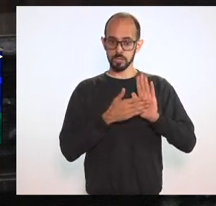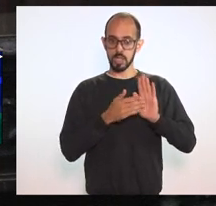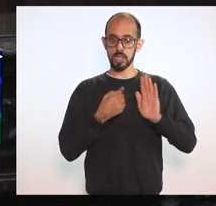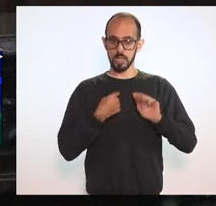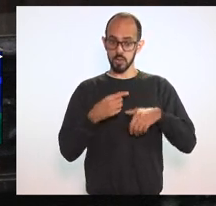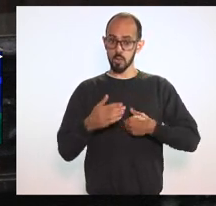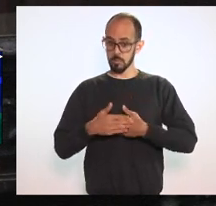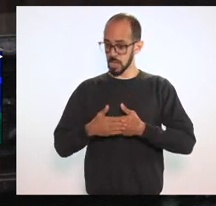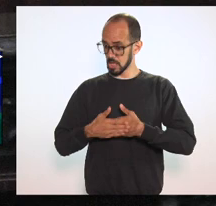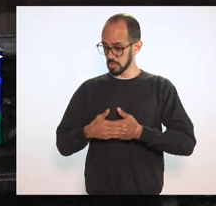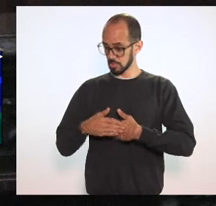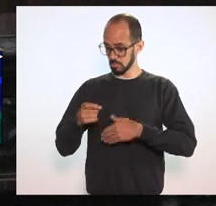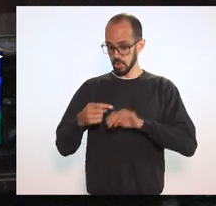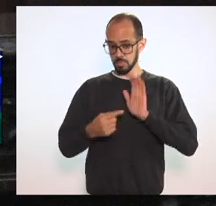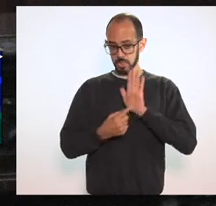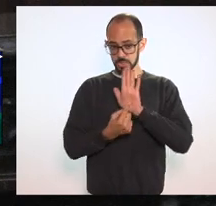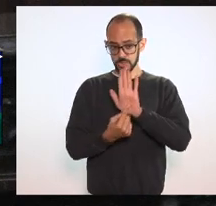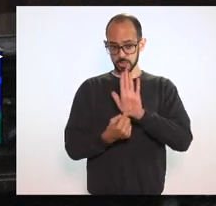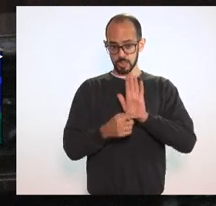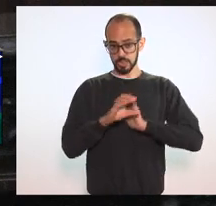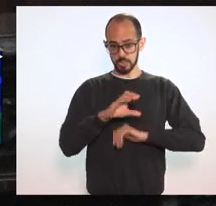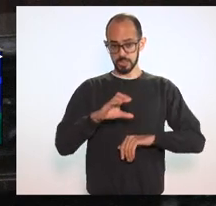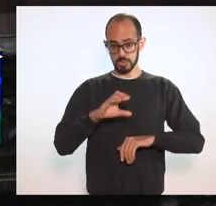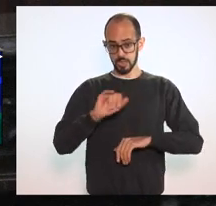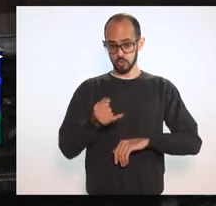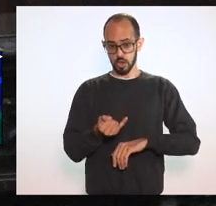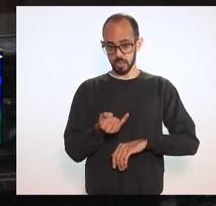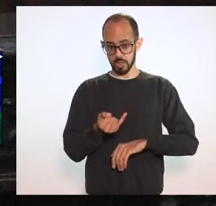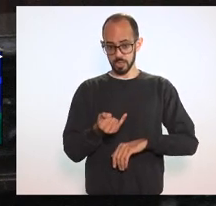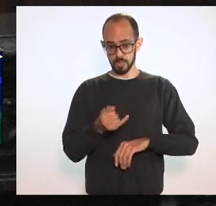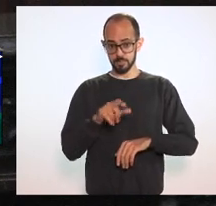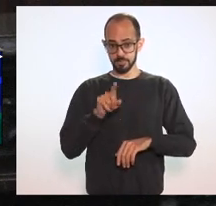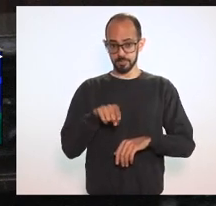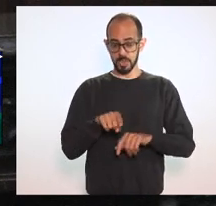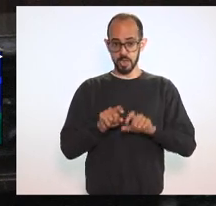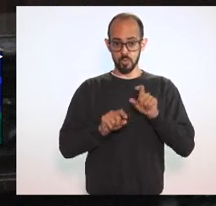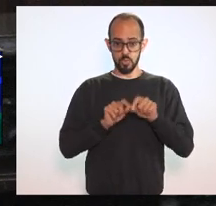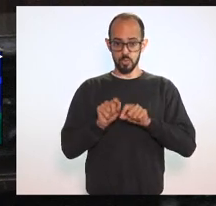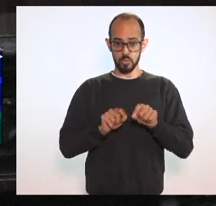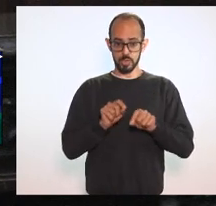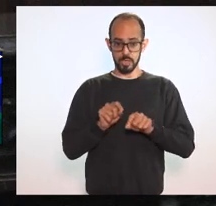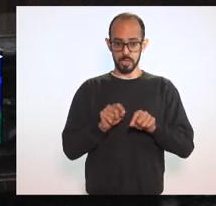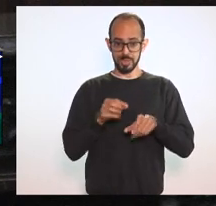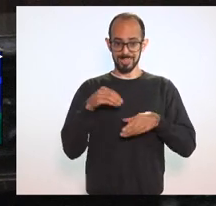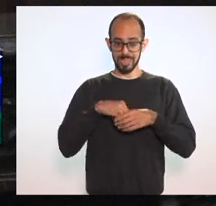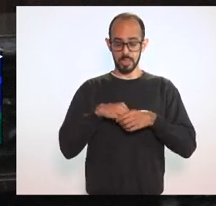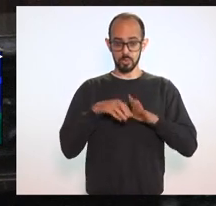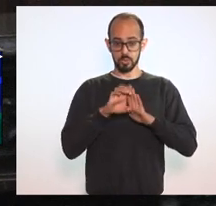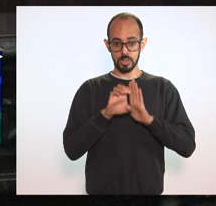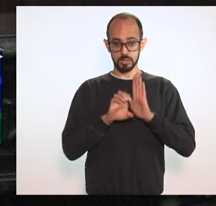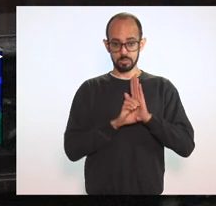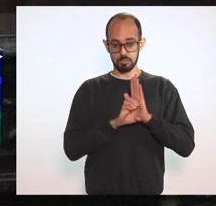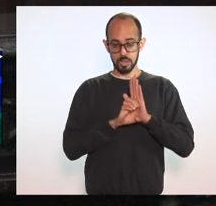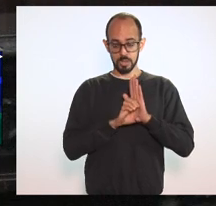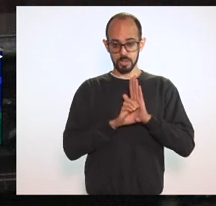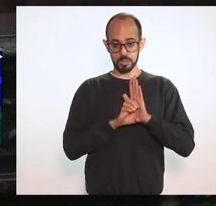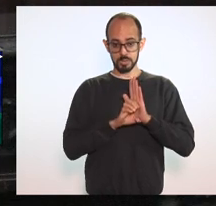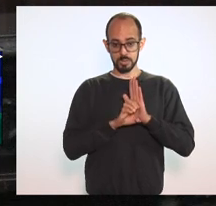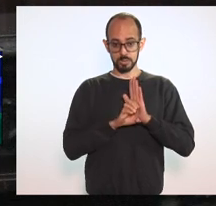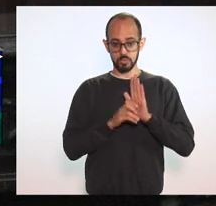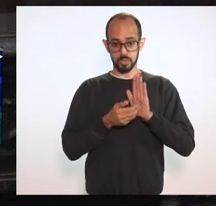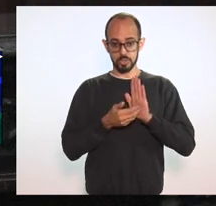a pouco falava com um ou dois deputados no sentido de que dentro destas emendas sejam por exemplos